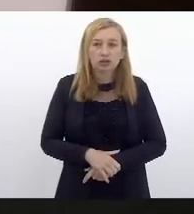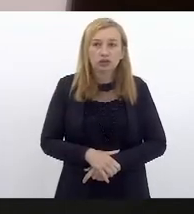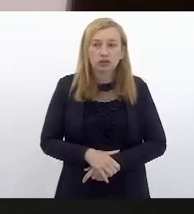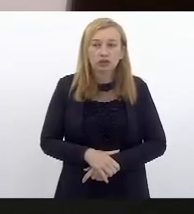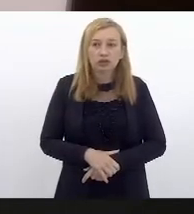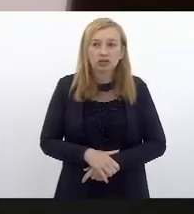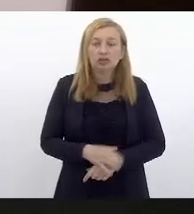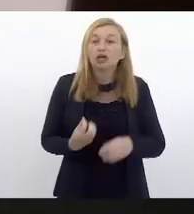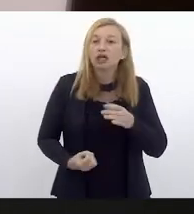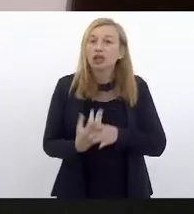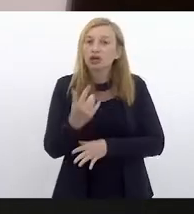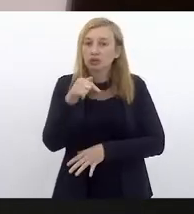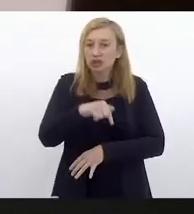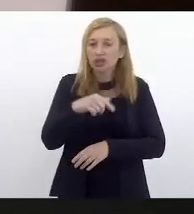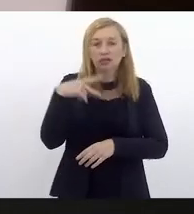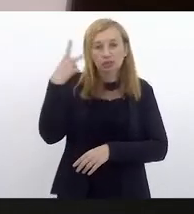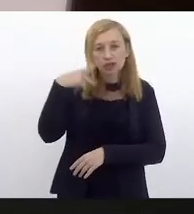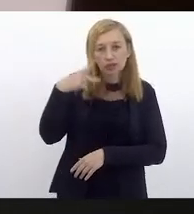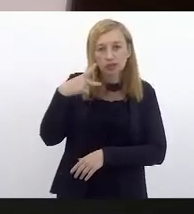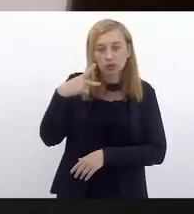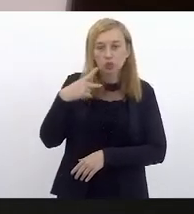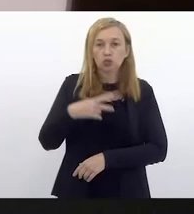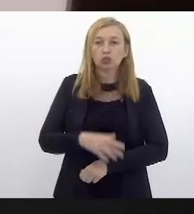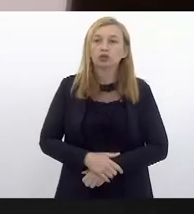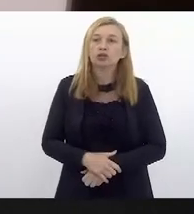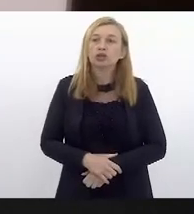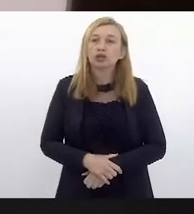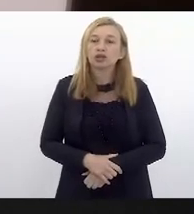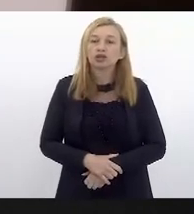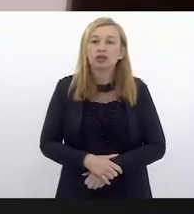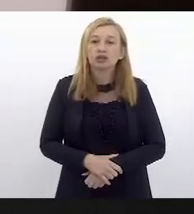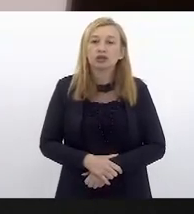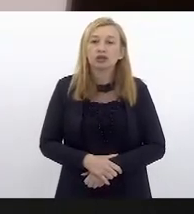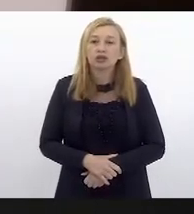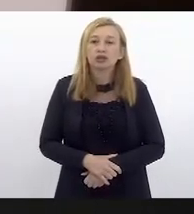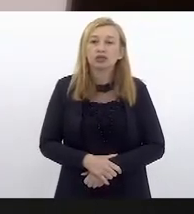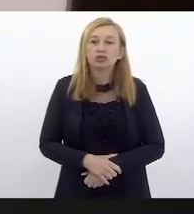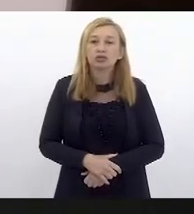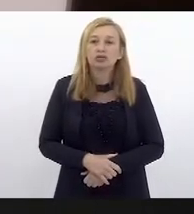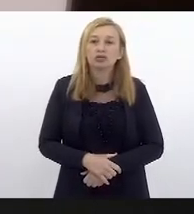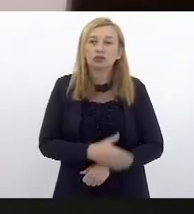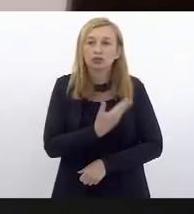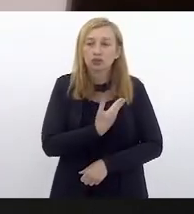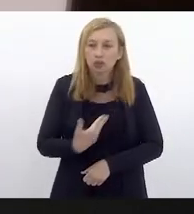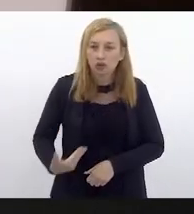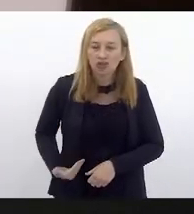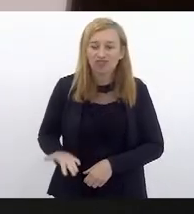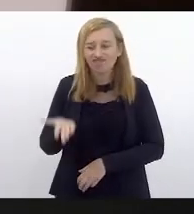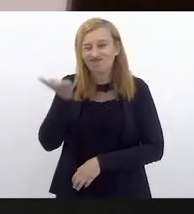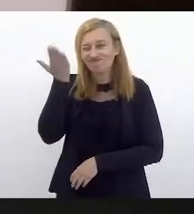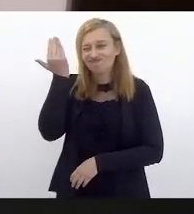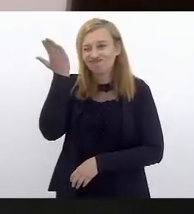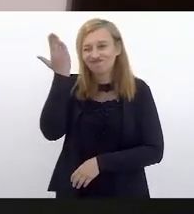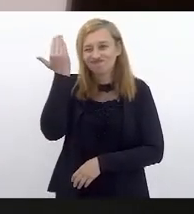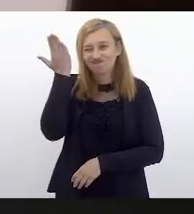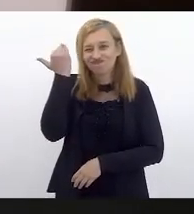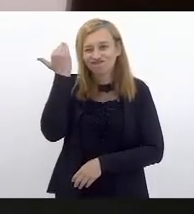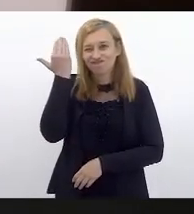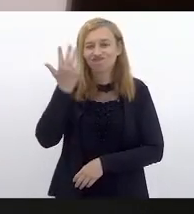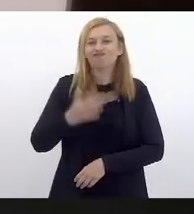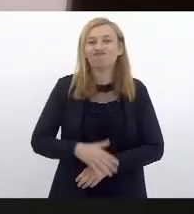nós criamos aqui no Parlamento Fluminense, no governo passado,